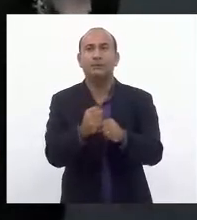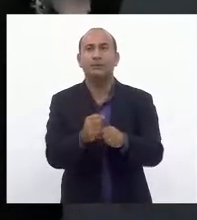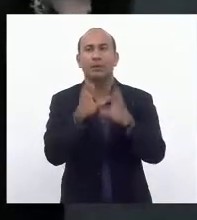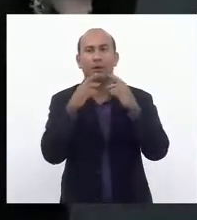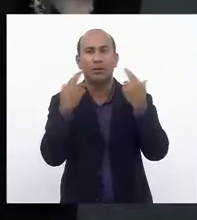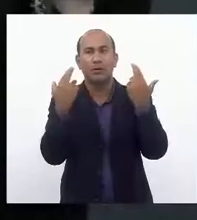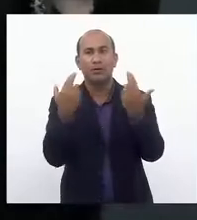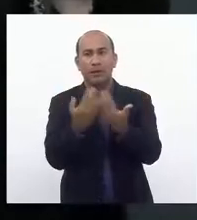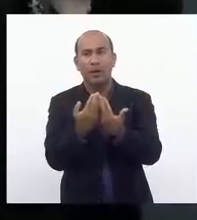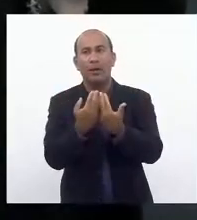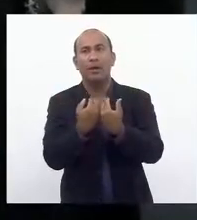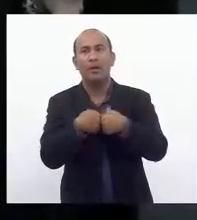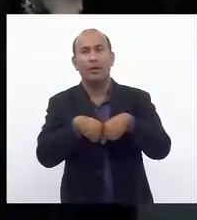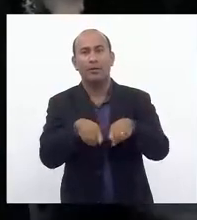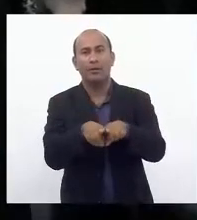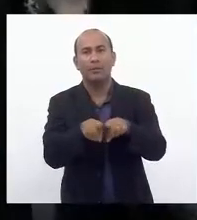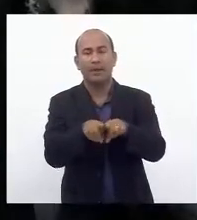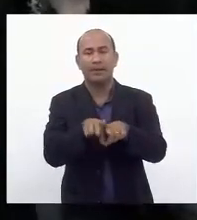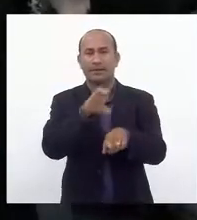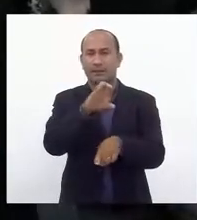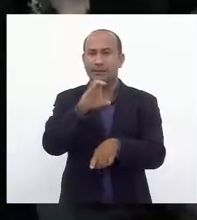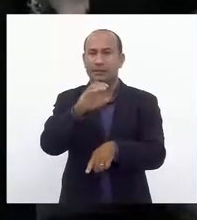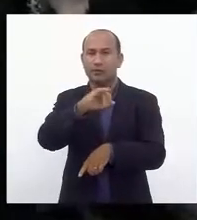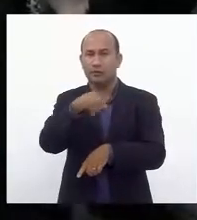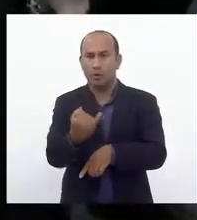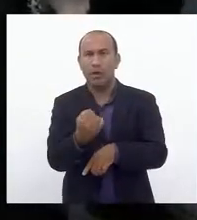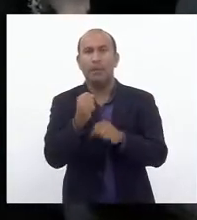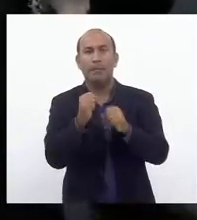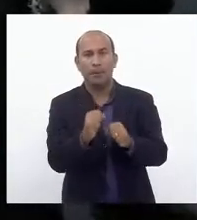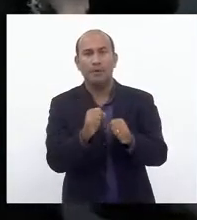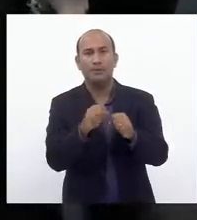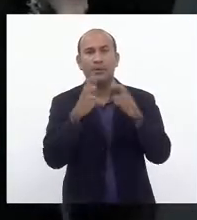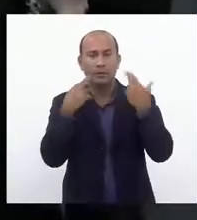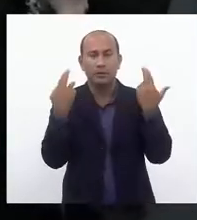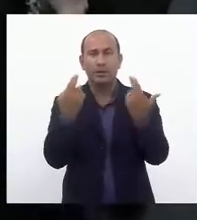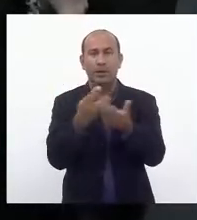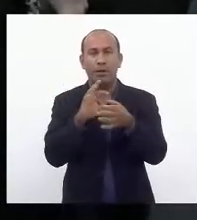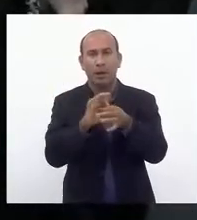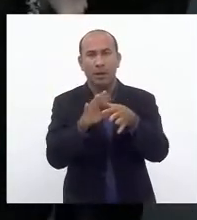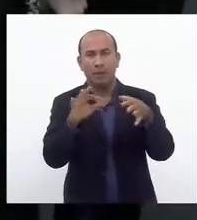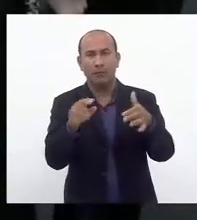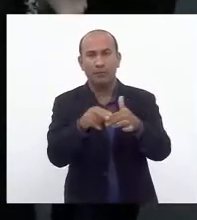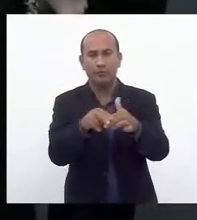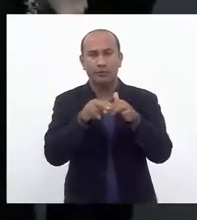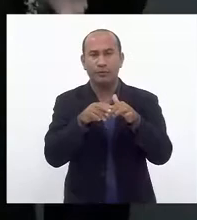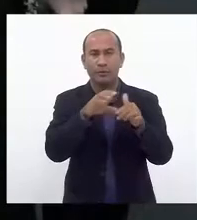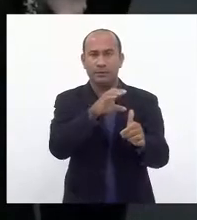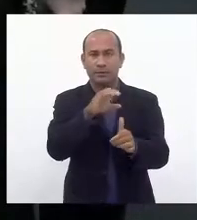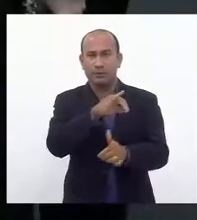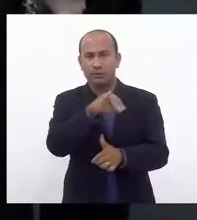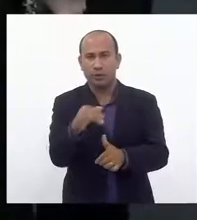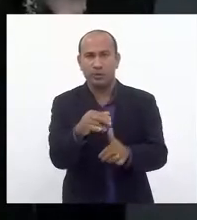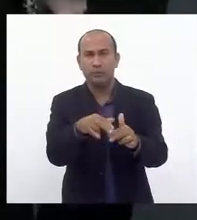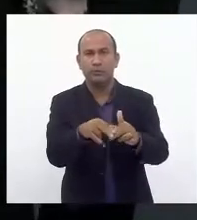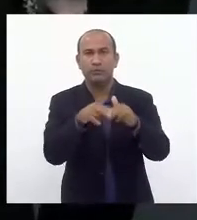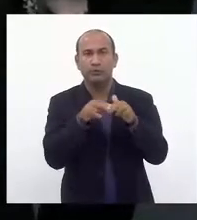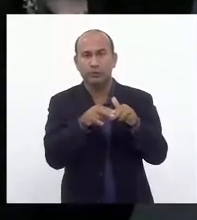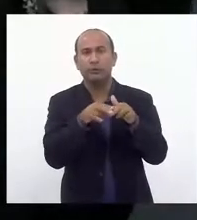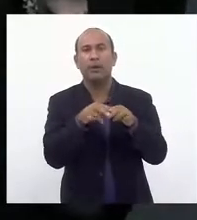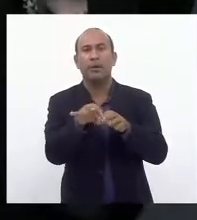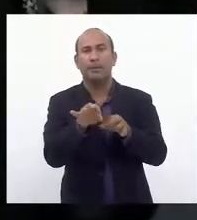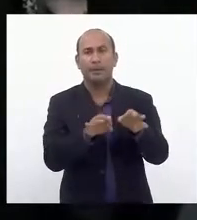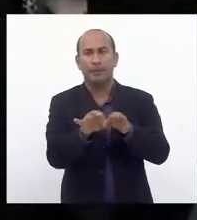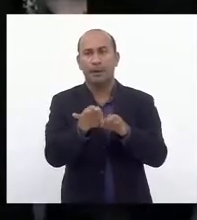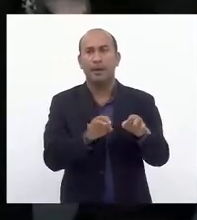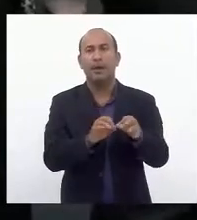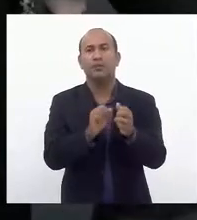audiência, e falo como membro titular da CCJ, possa ser uma audiência deliberativa da CCJ, para que a gente construa